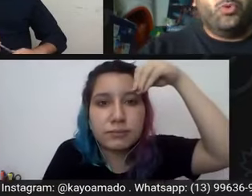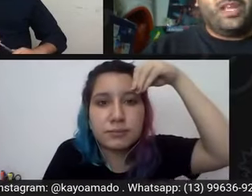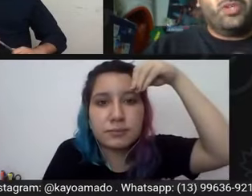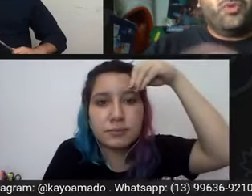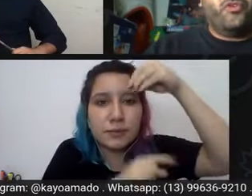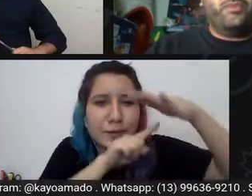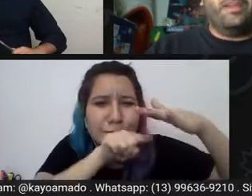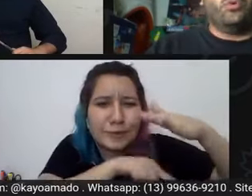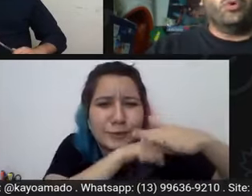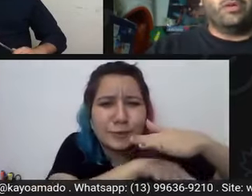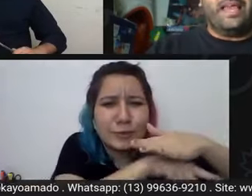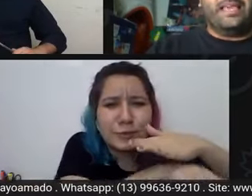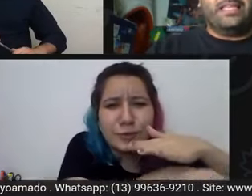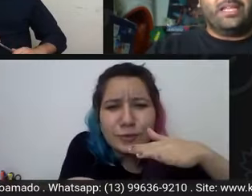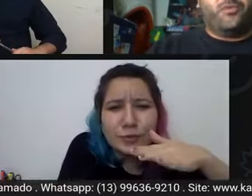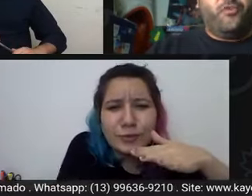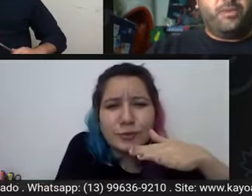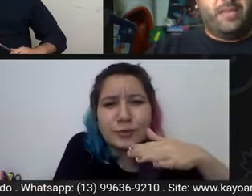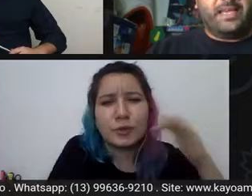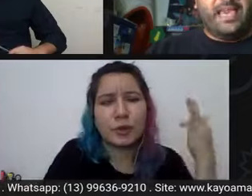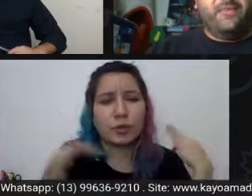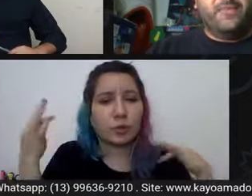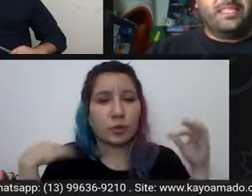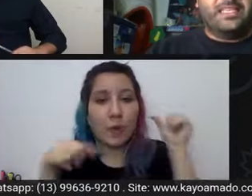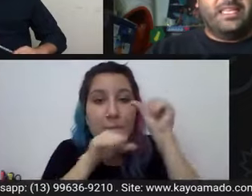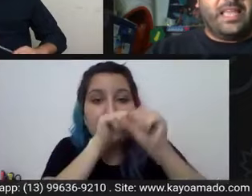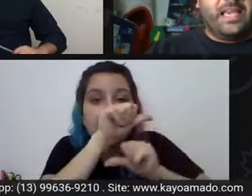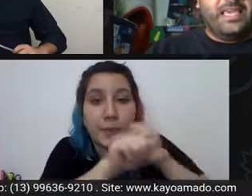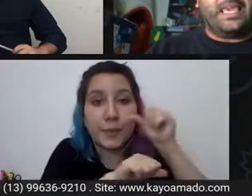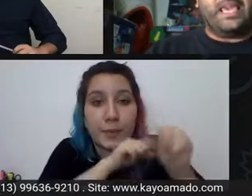turismo transformador, né? Que transforma quem